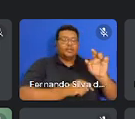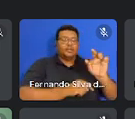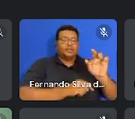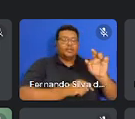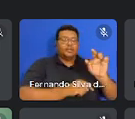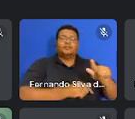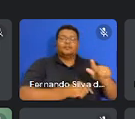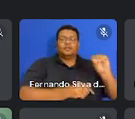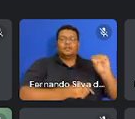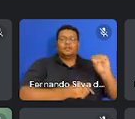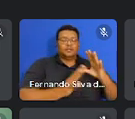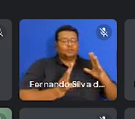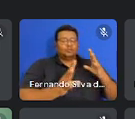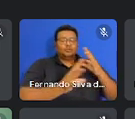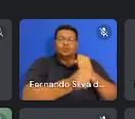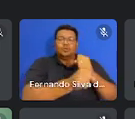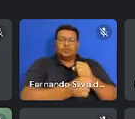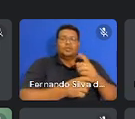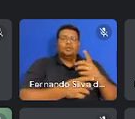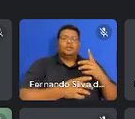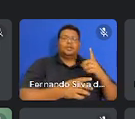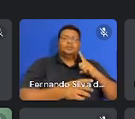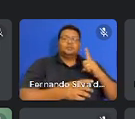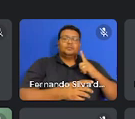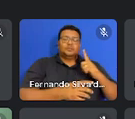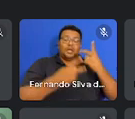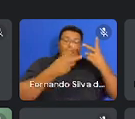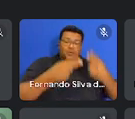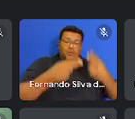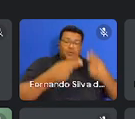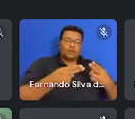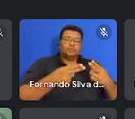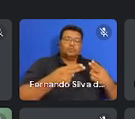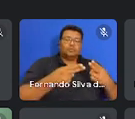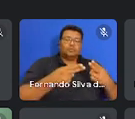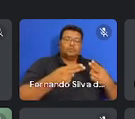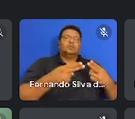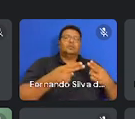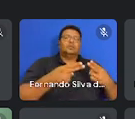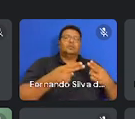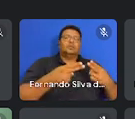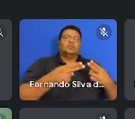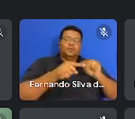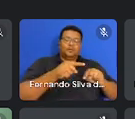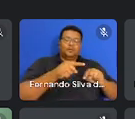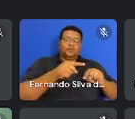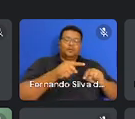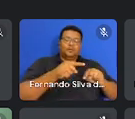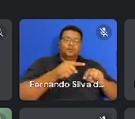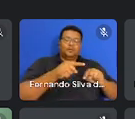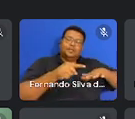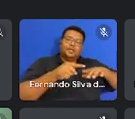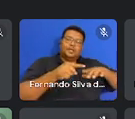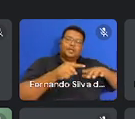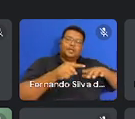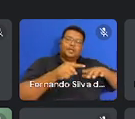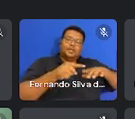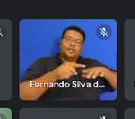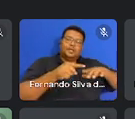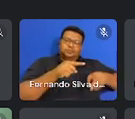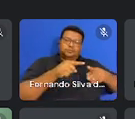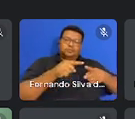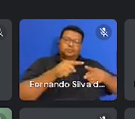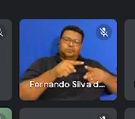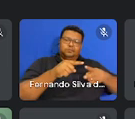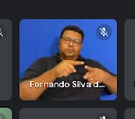de frações de mesmo denominador, eu conservo o denominador e somo